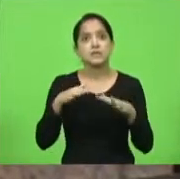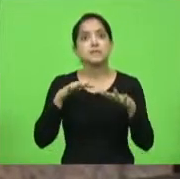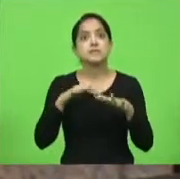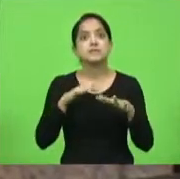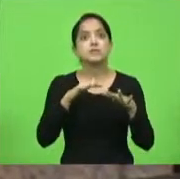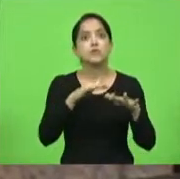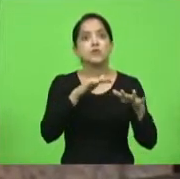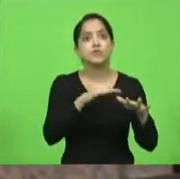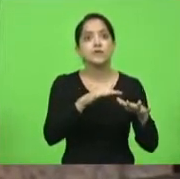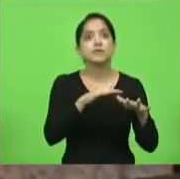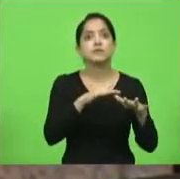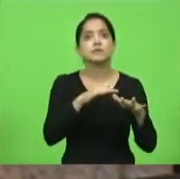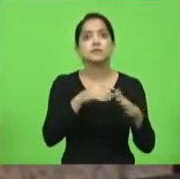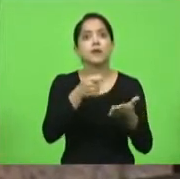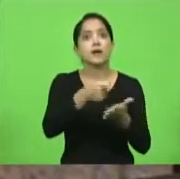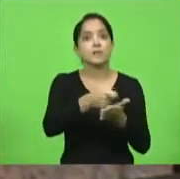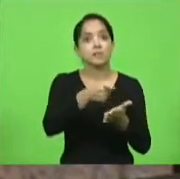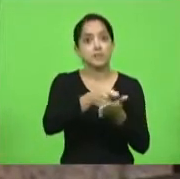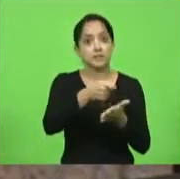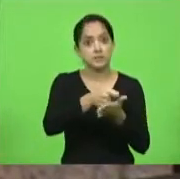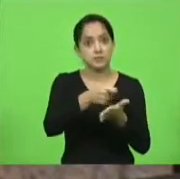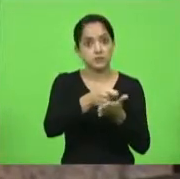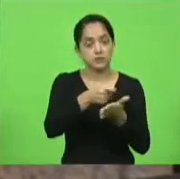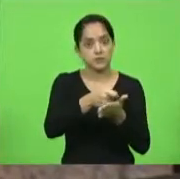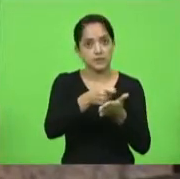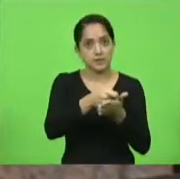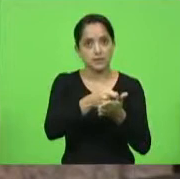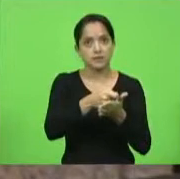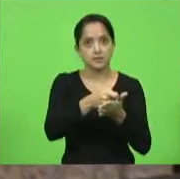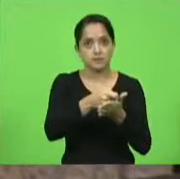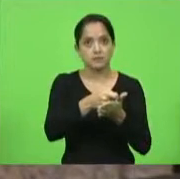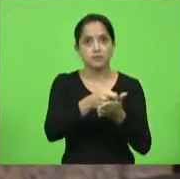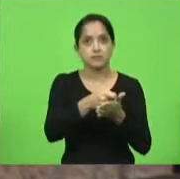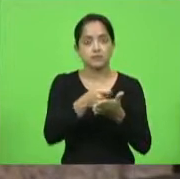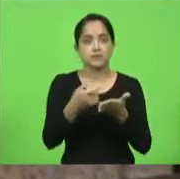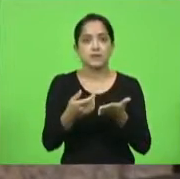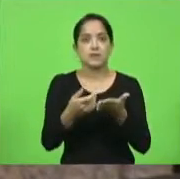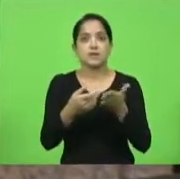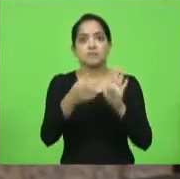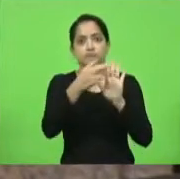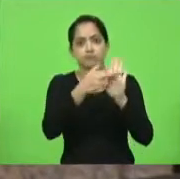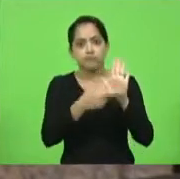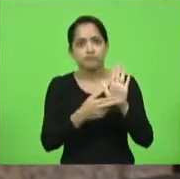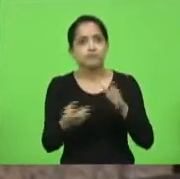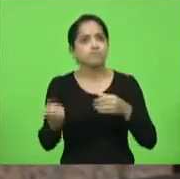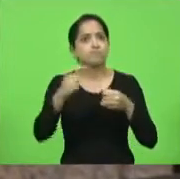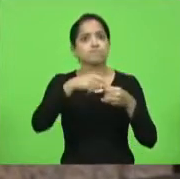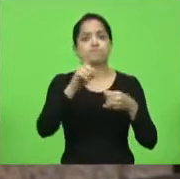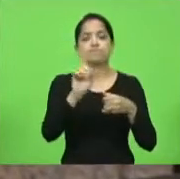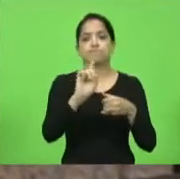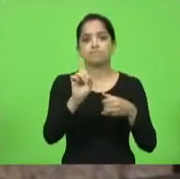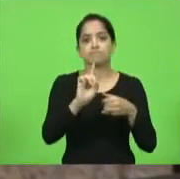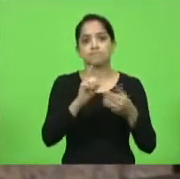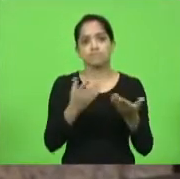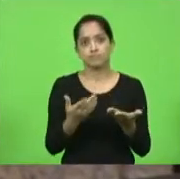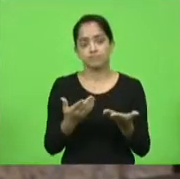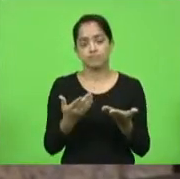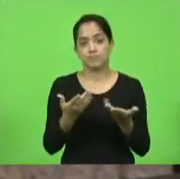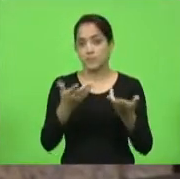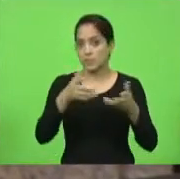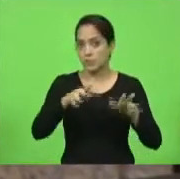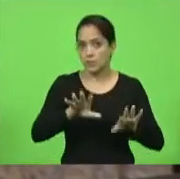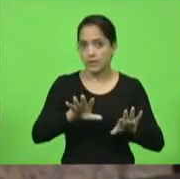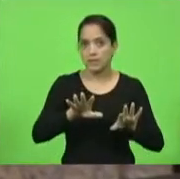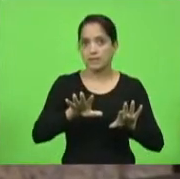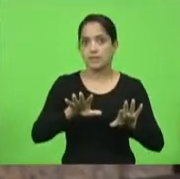e comecem a pressionar ainda mais pela absurda medida de não retorno às aulas. Eu quero lembrar que a maior parte